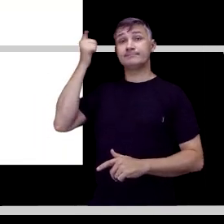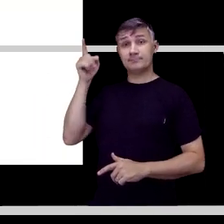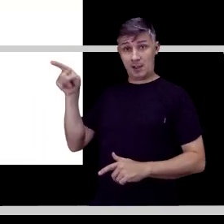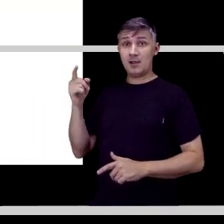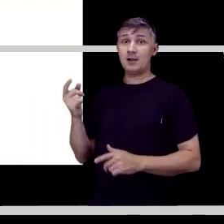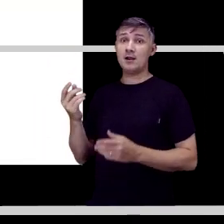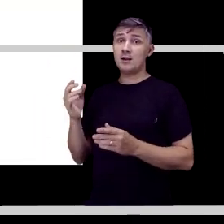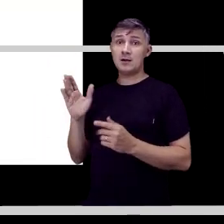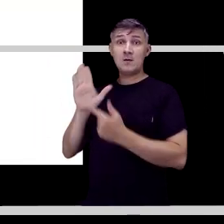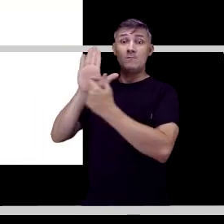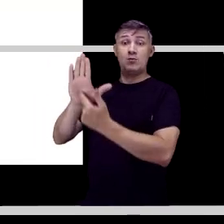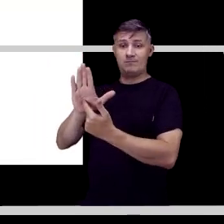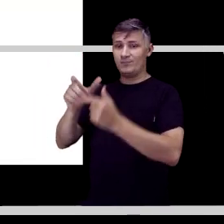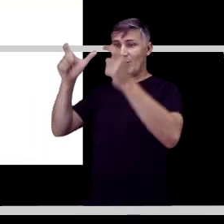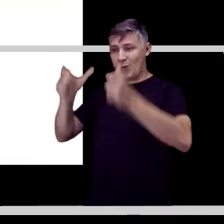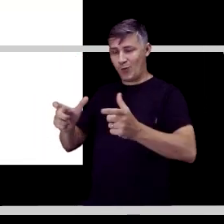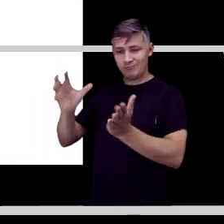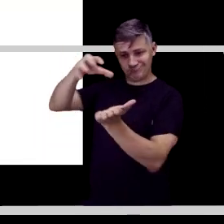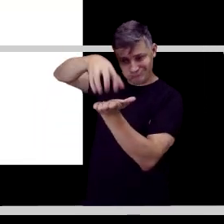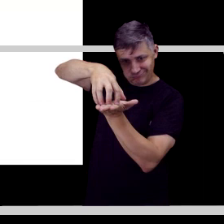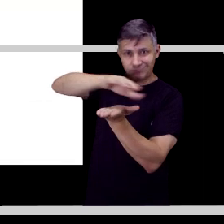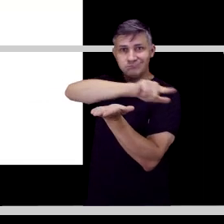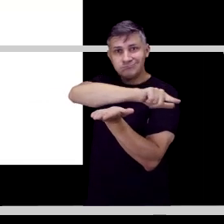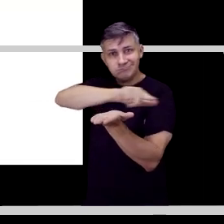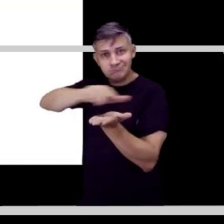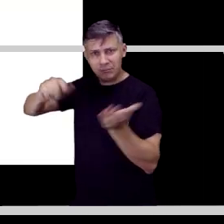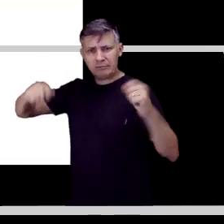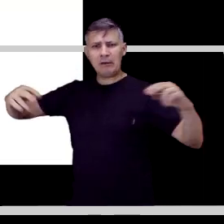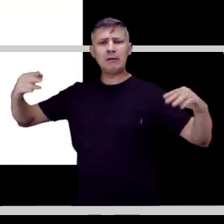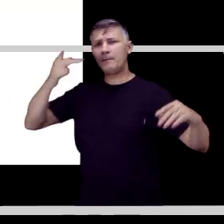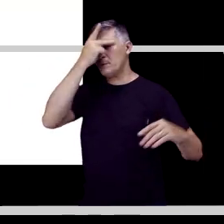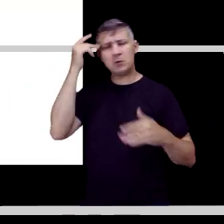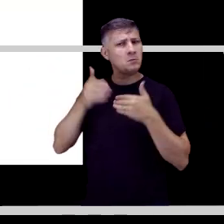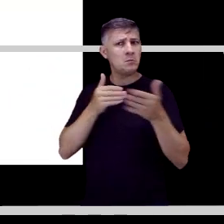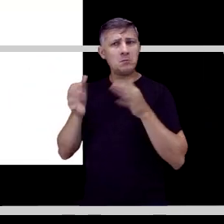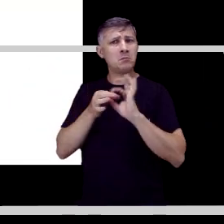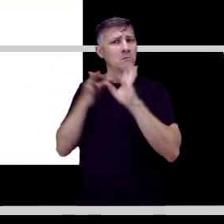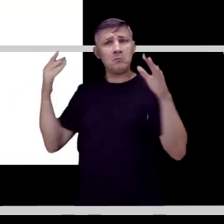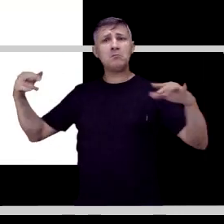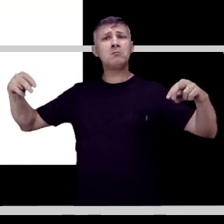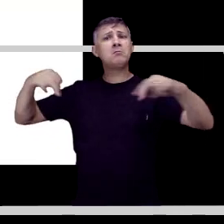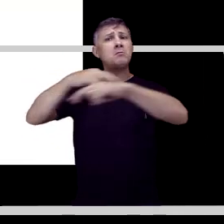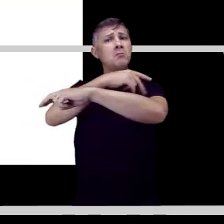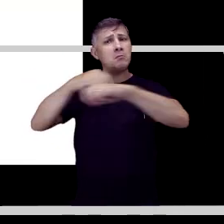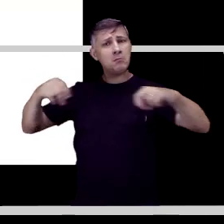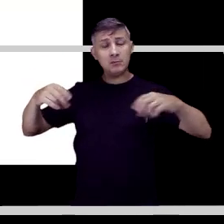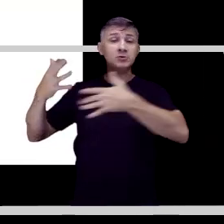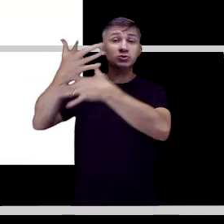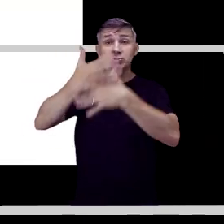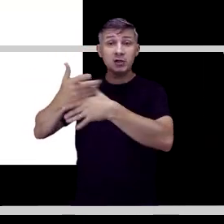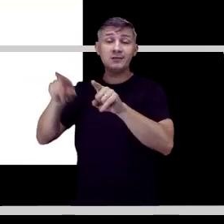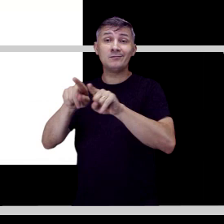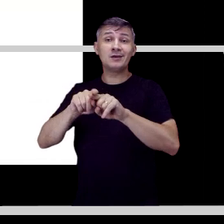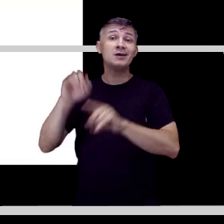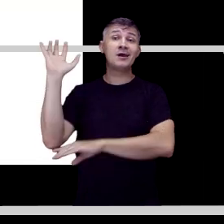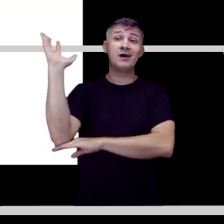esse grande espaço central que pode ser acessado por qualquer um e como continuidade da cidade e do Jardim da